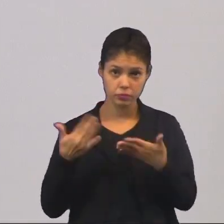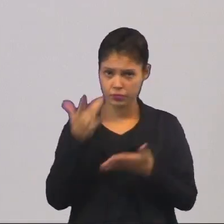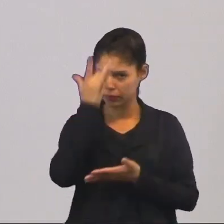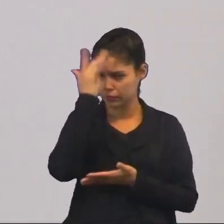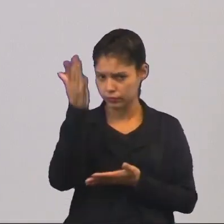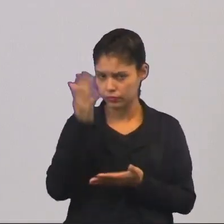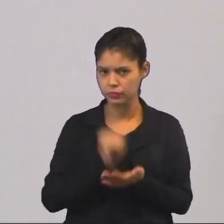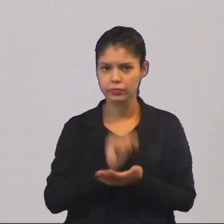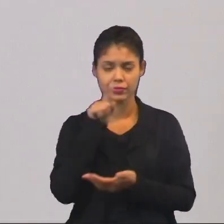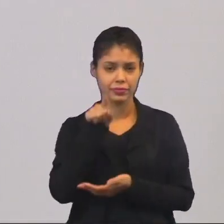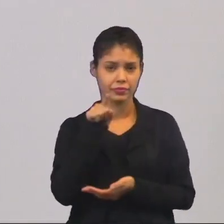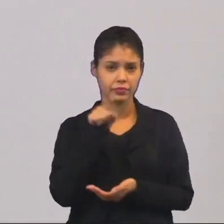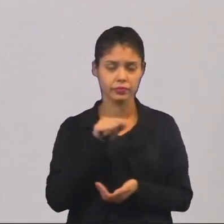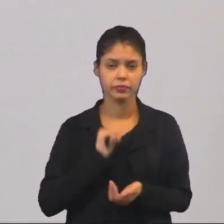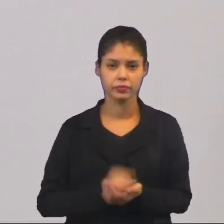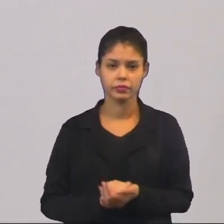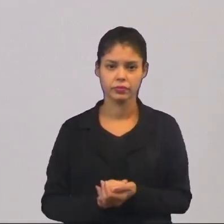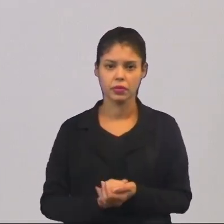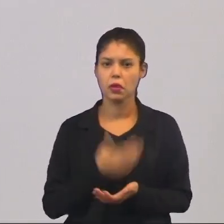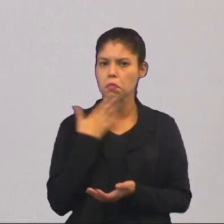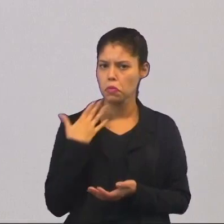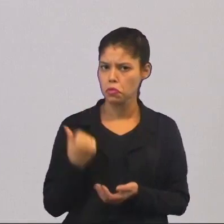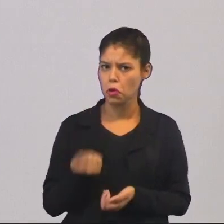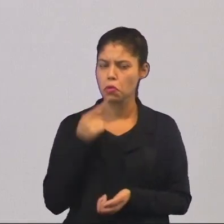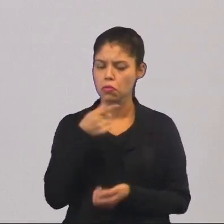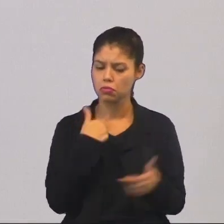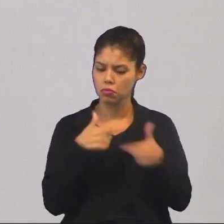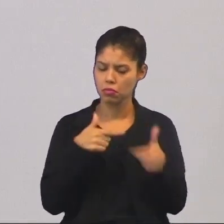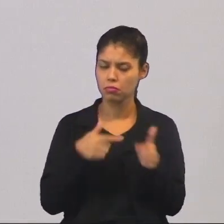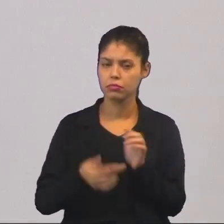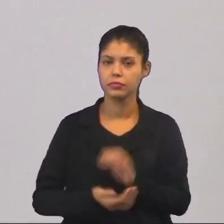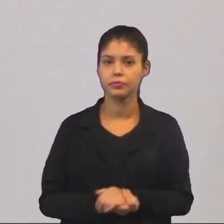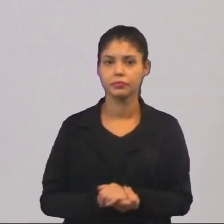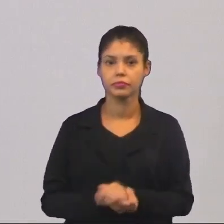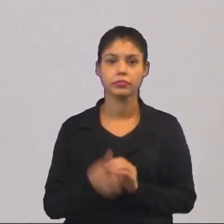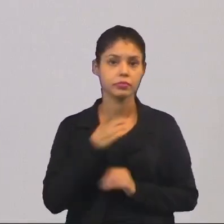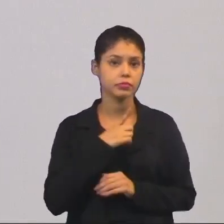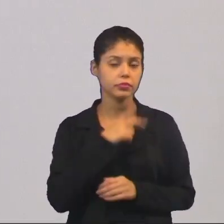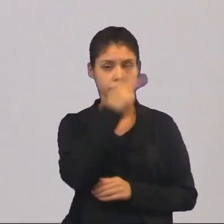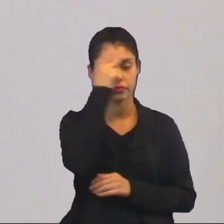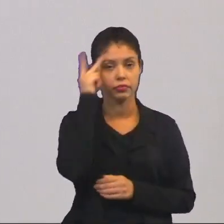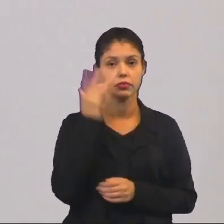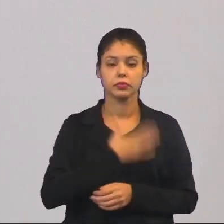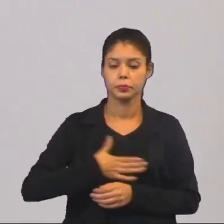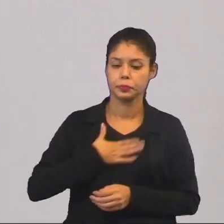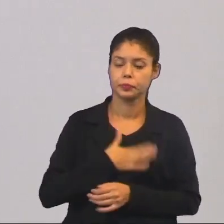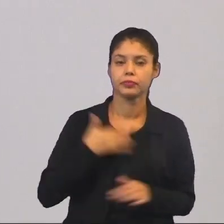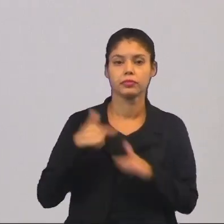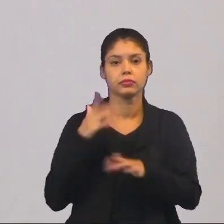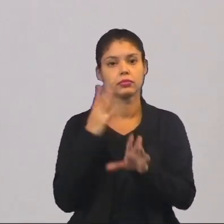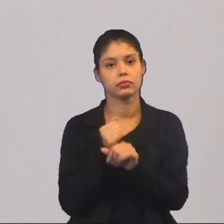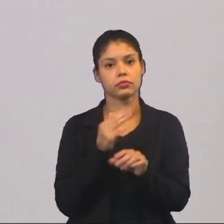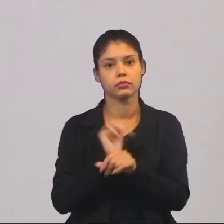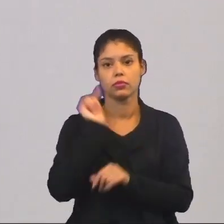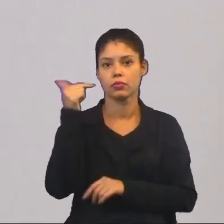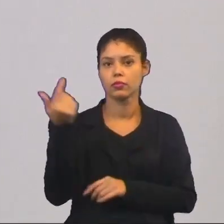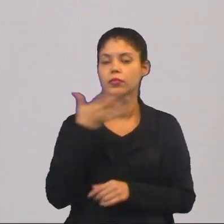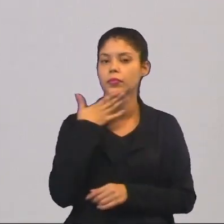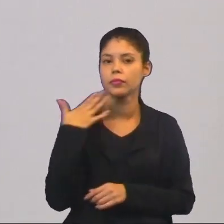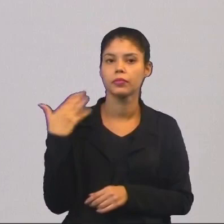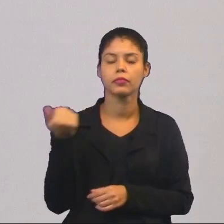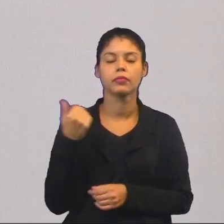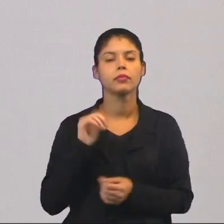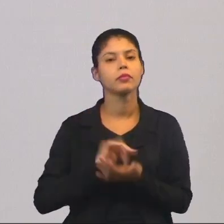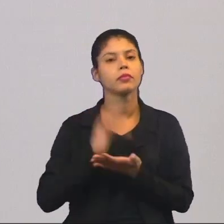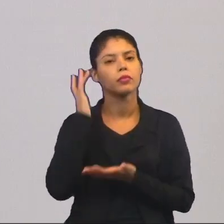mais fácil para você e aí fica fácil de você trabalhar. Tem gente que gosta de trabalhar com a adição, já tem outros que